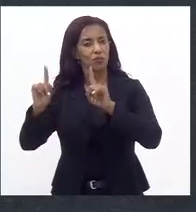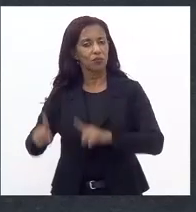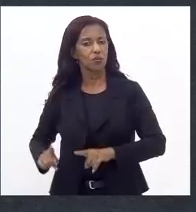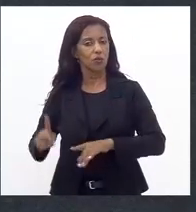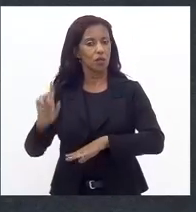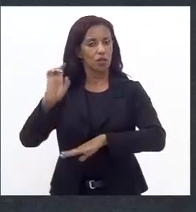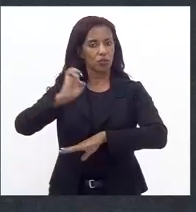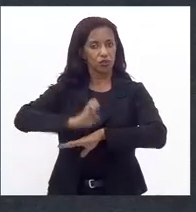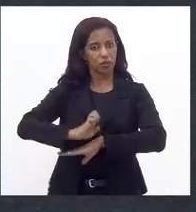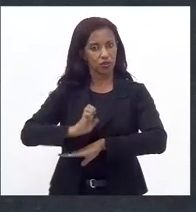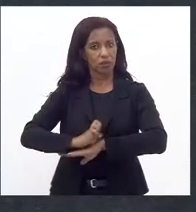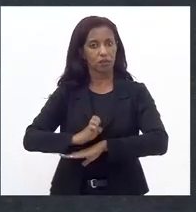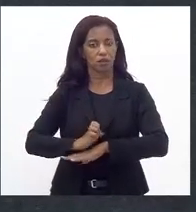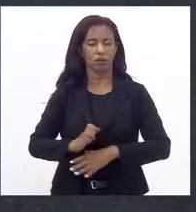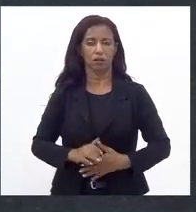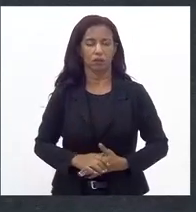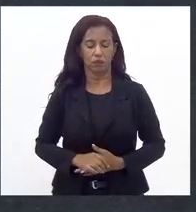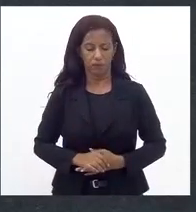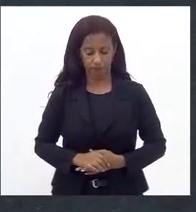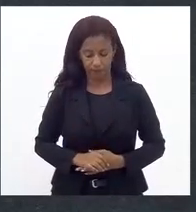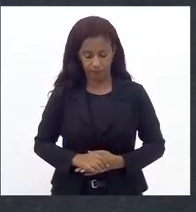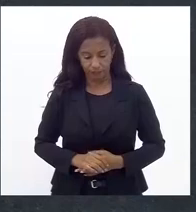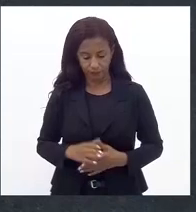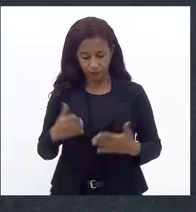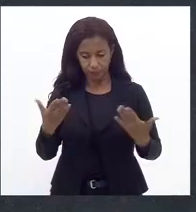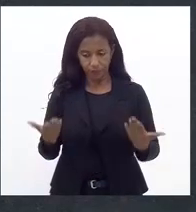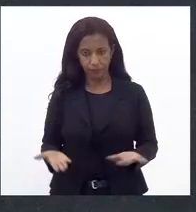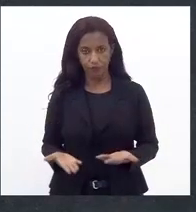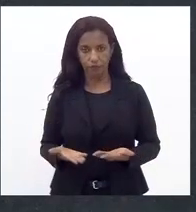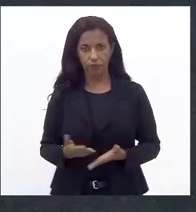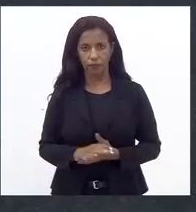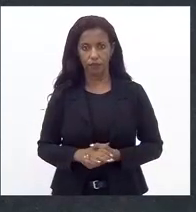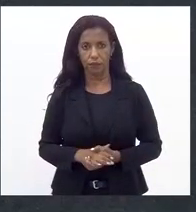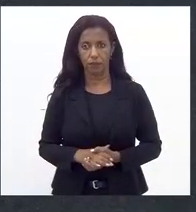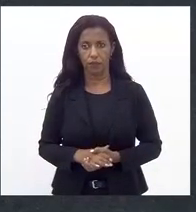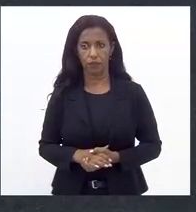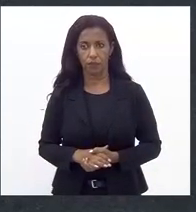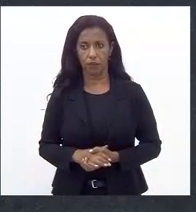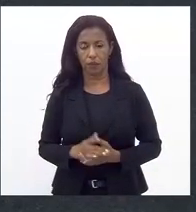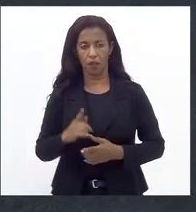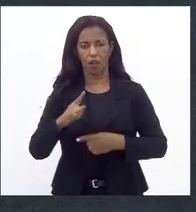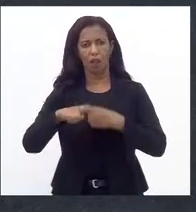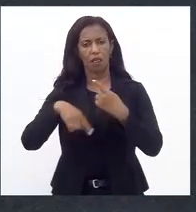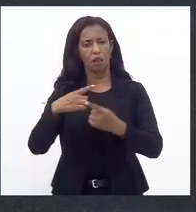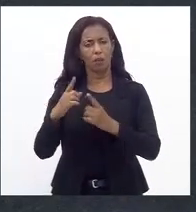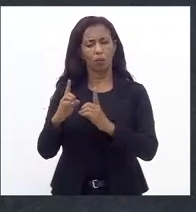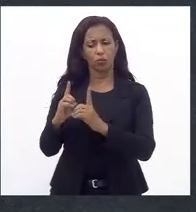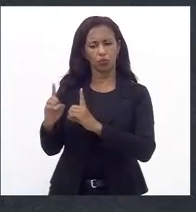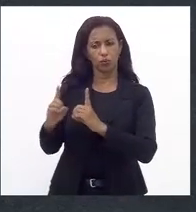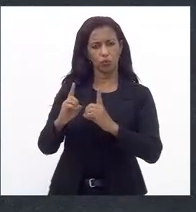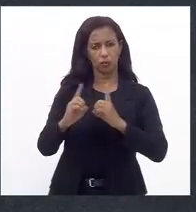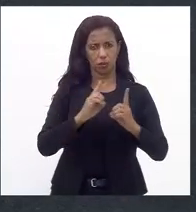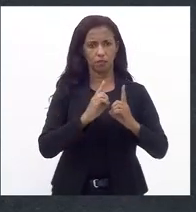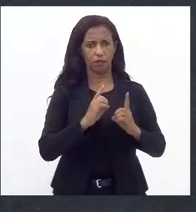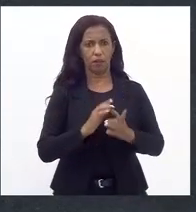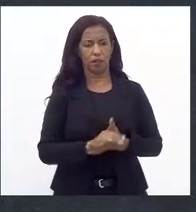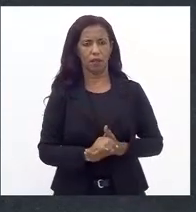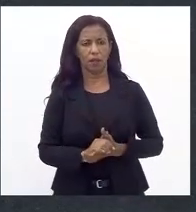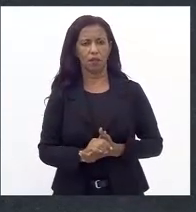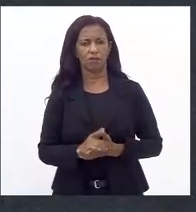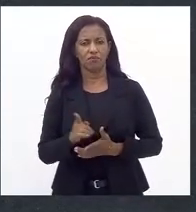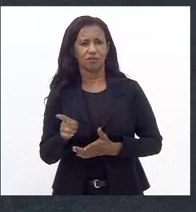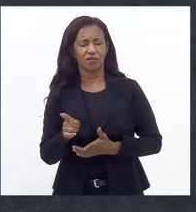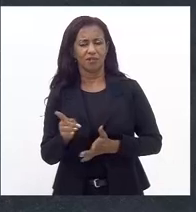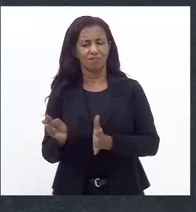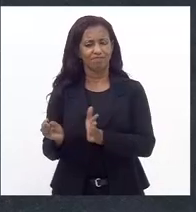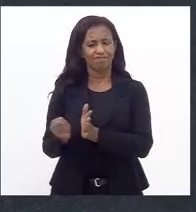estadual bom E com isso depois com os debate essa